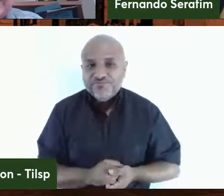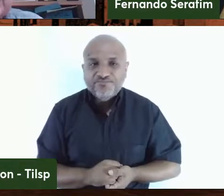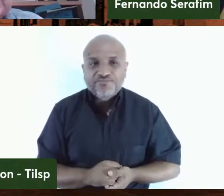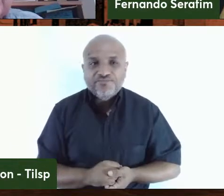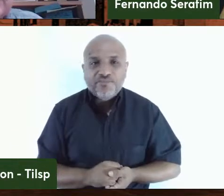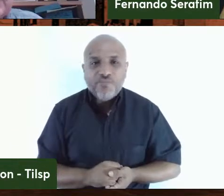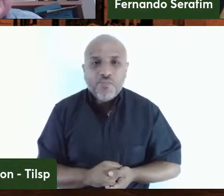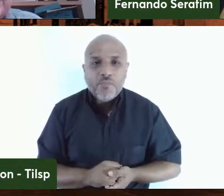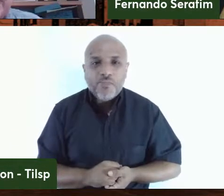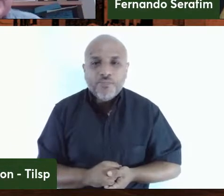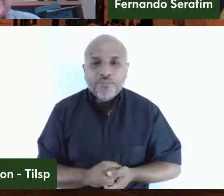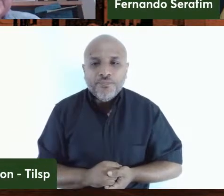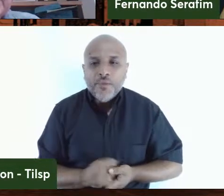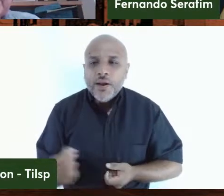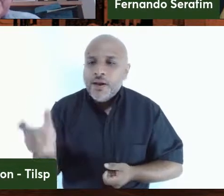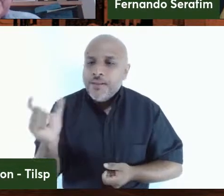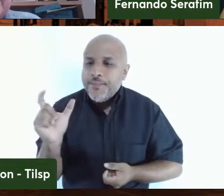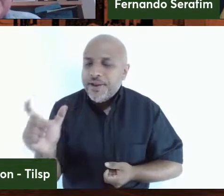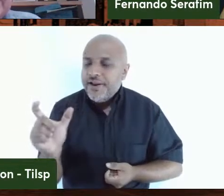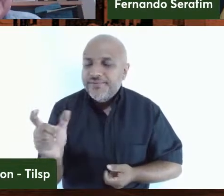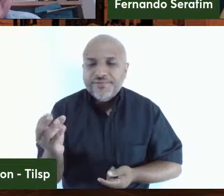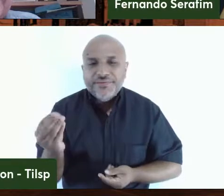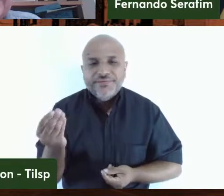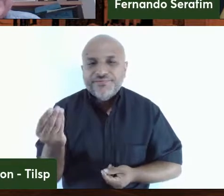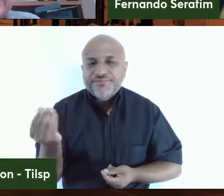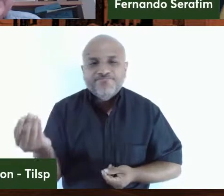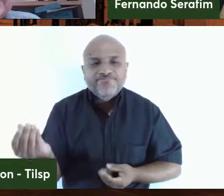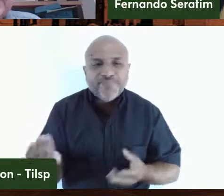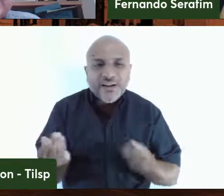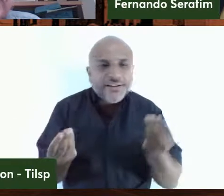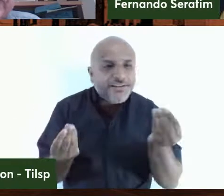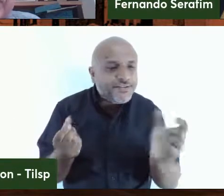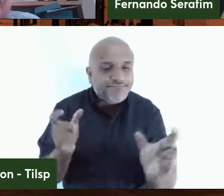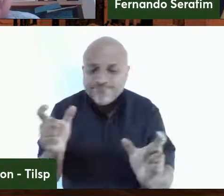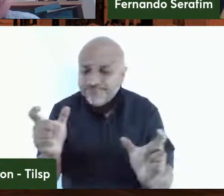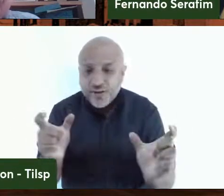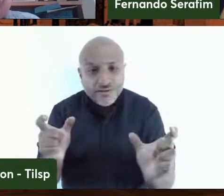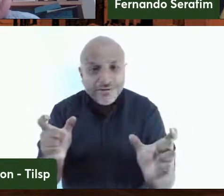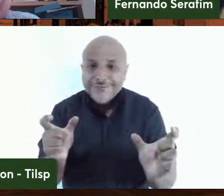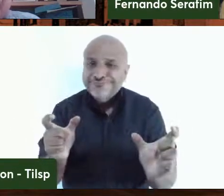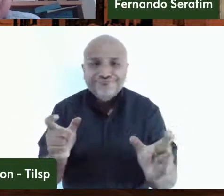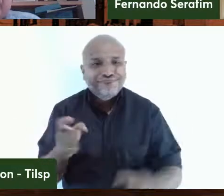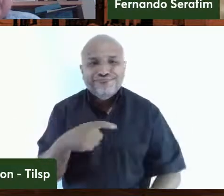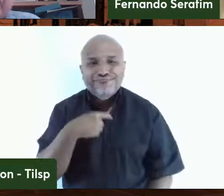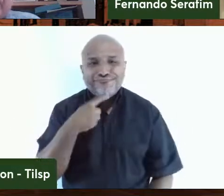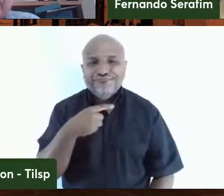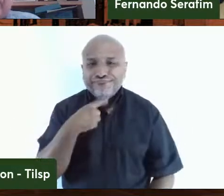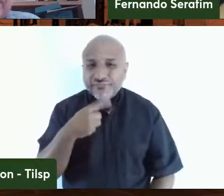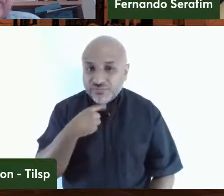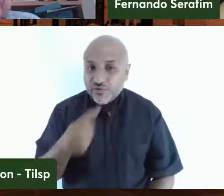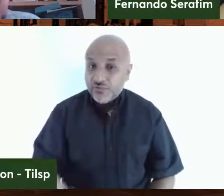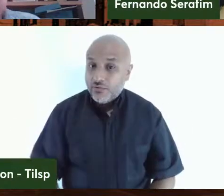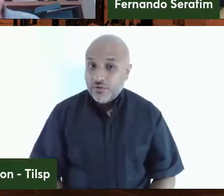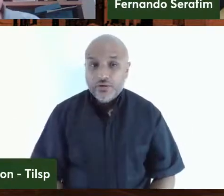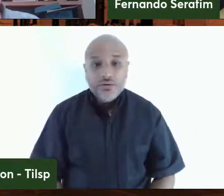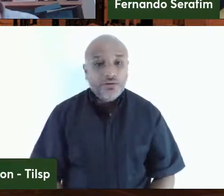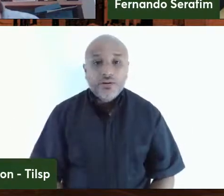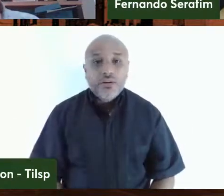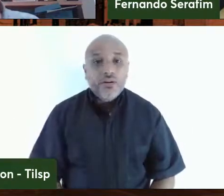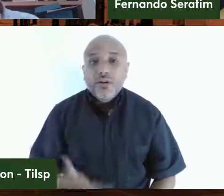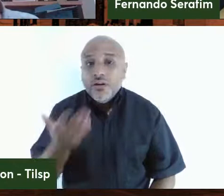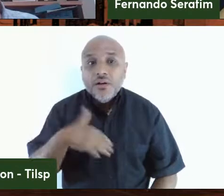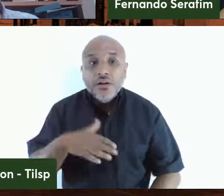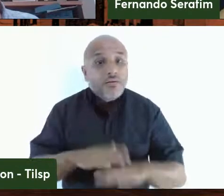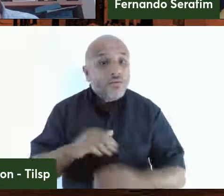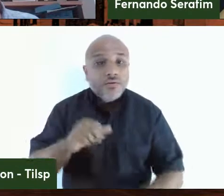palavras que sejam, vamos dizer, mais palatáveis, e isso não funciona. Quer dizer, isso não funciona com a